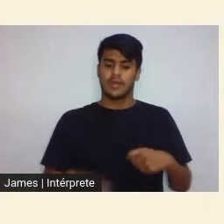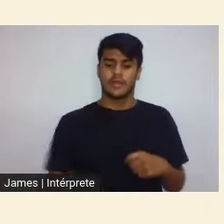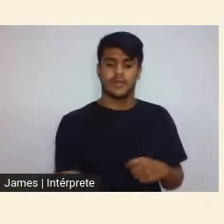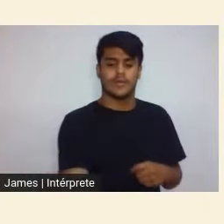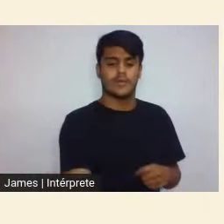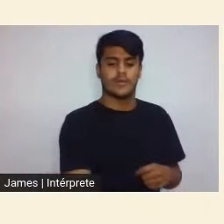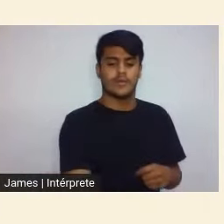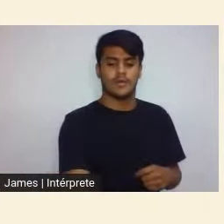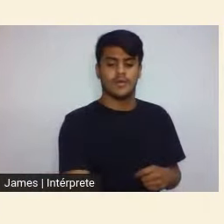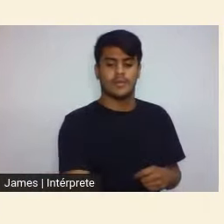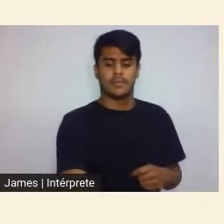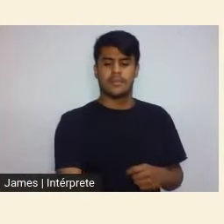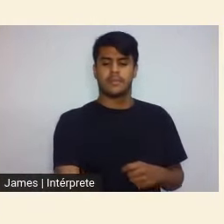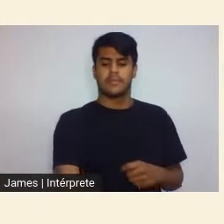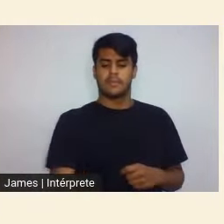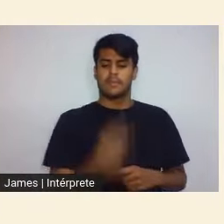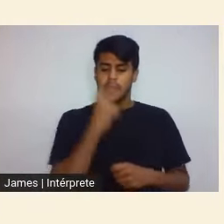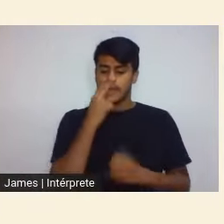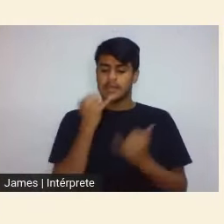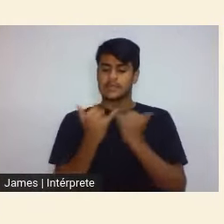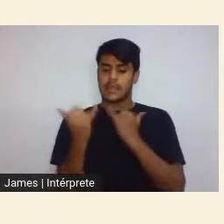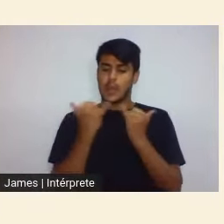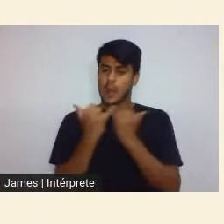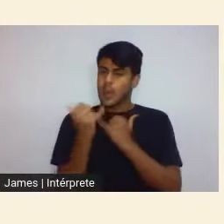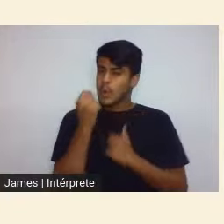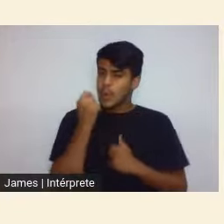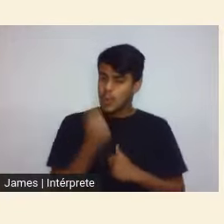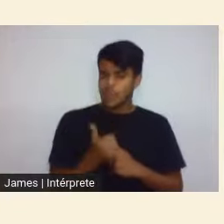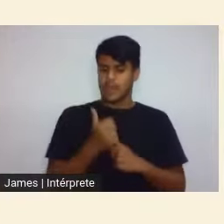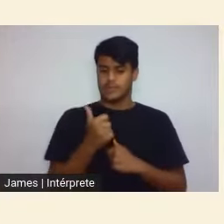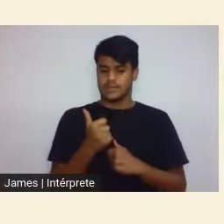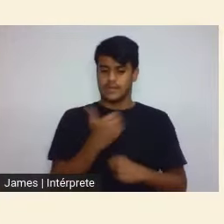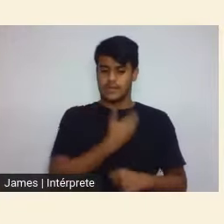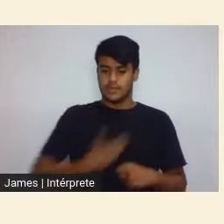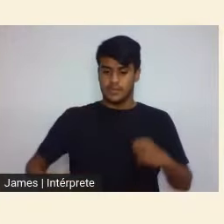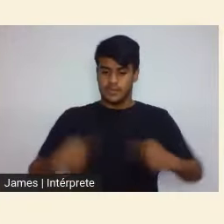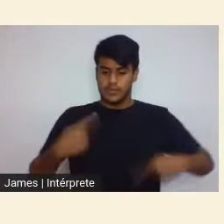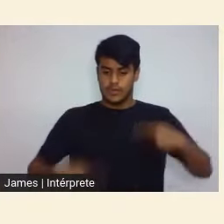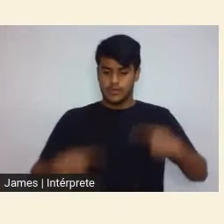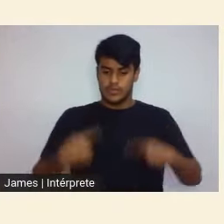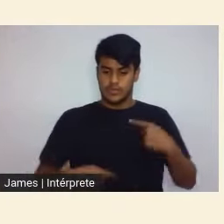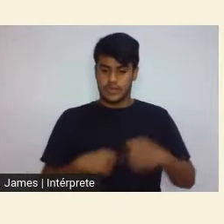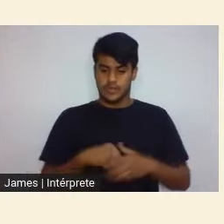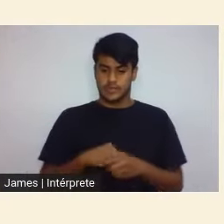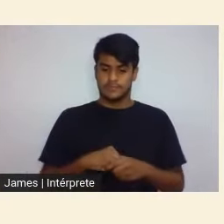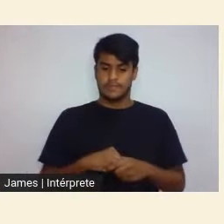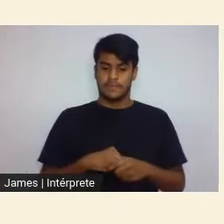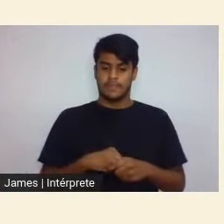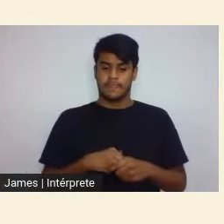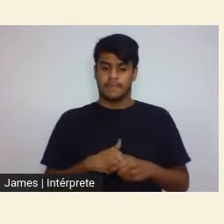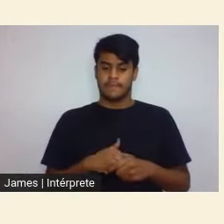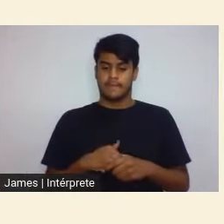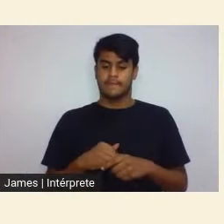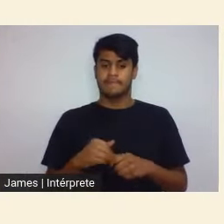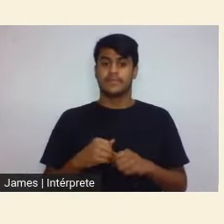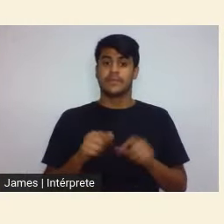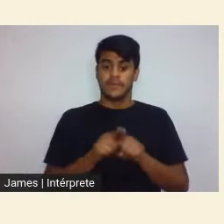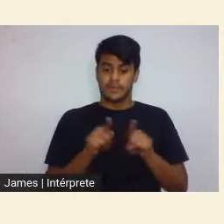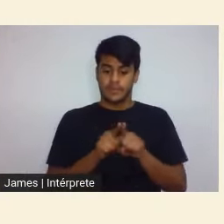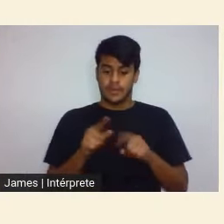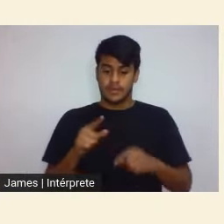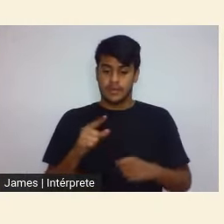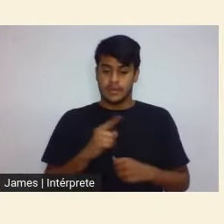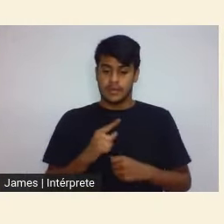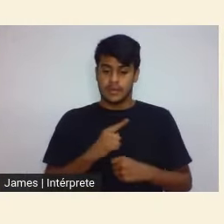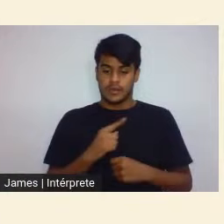quase telegráfico da poética antropofágica. Eu poderia aqui citar partes muito importantes do